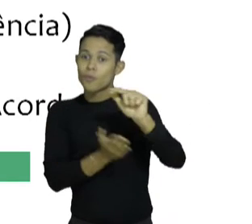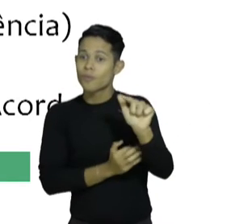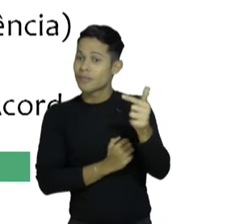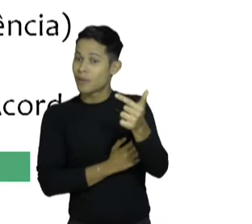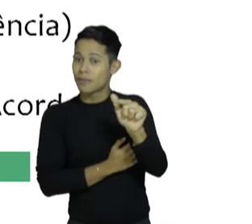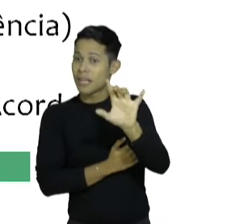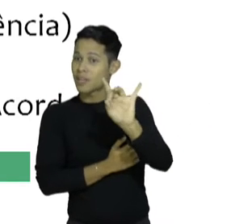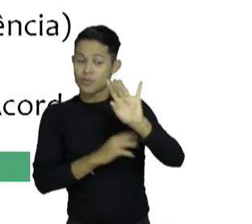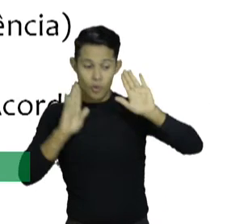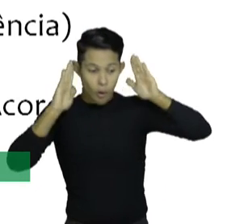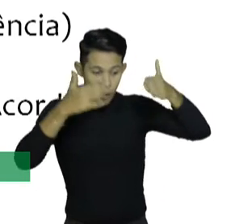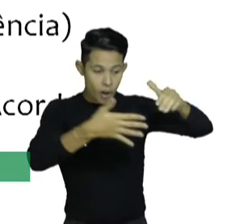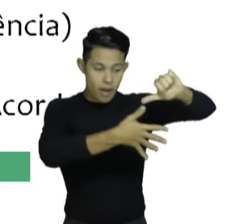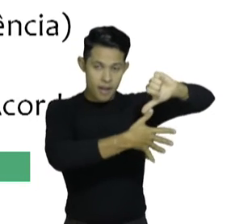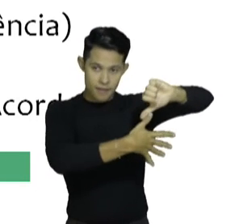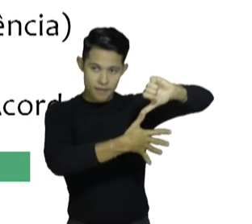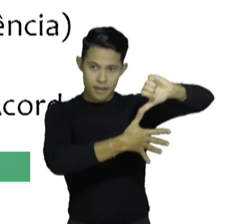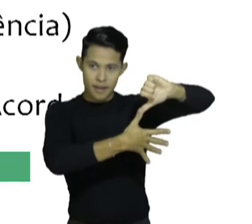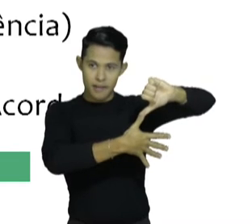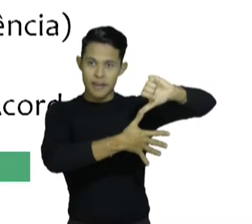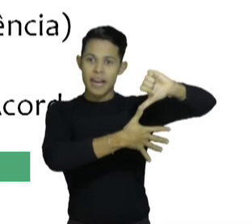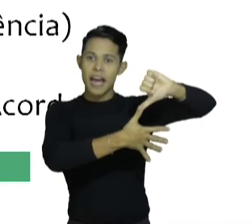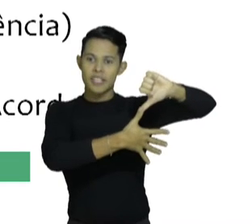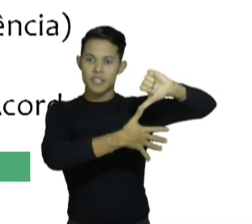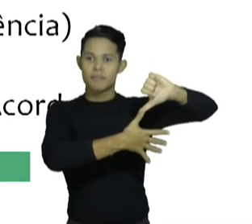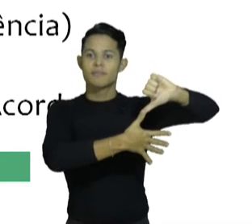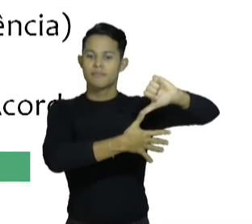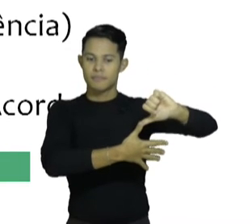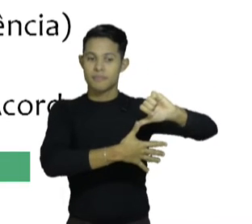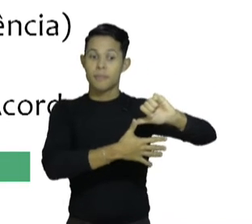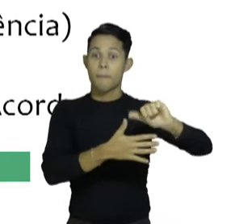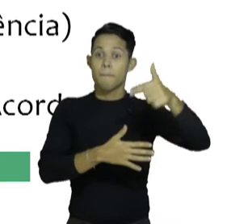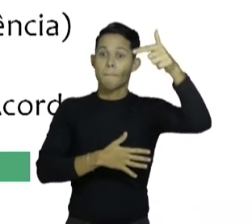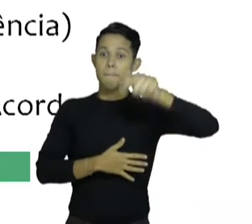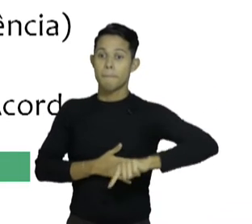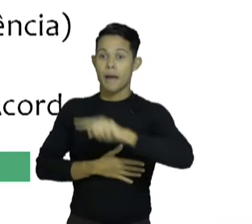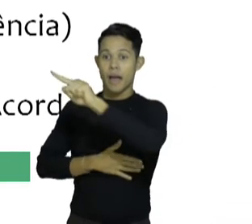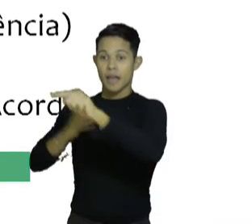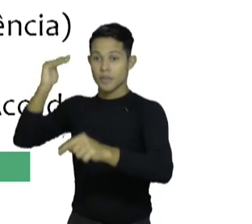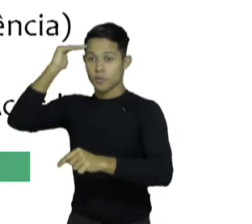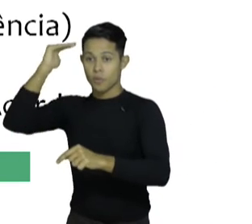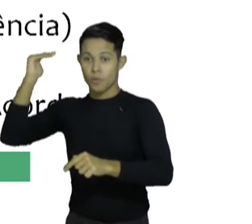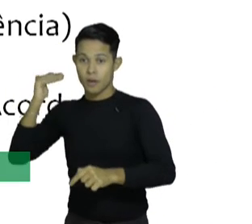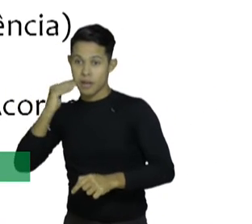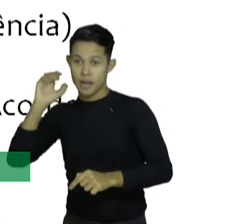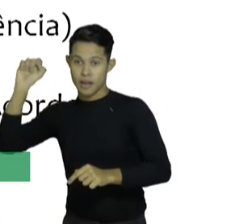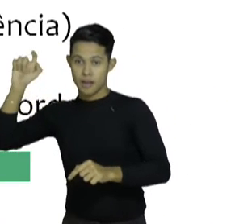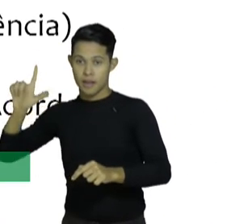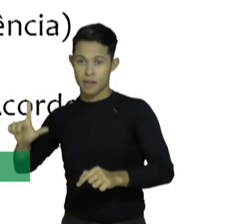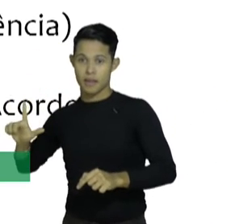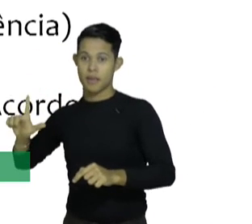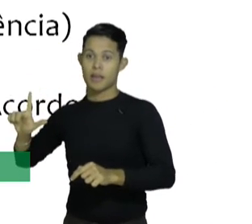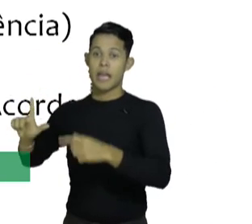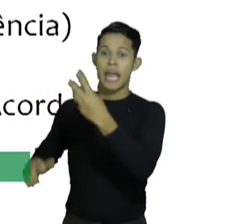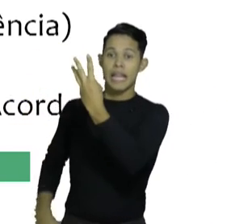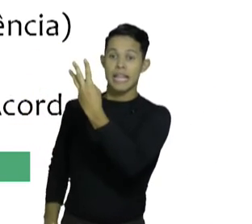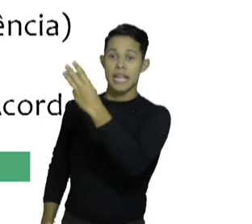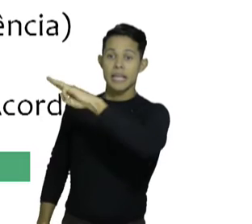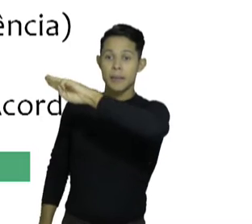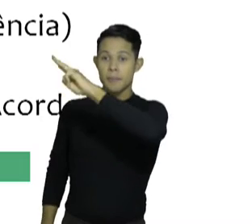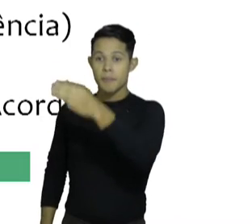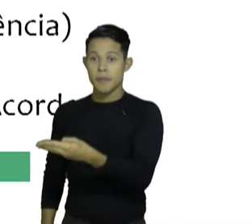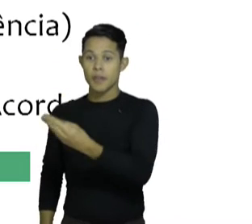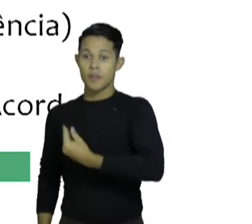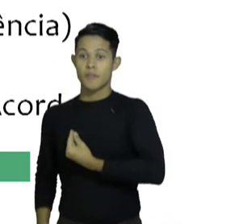Merco Sul e aí como o s disse o acordo com a Coreia tá no Merco Sul aí 3 milhões de habitantes alguém lá do